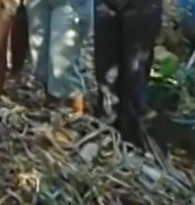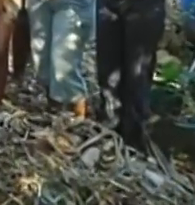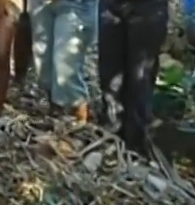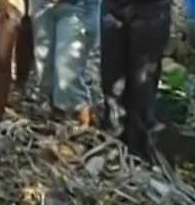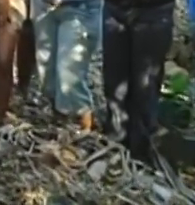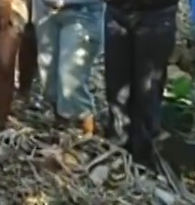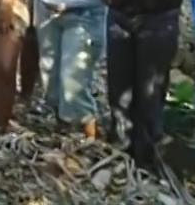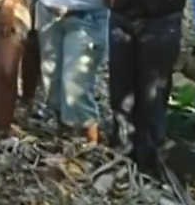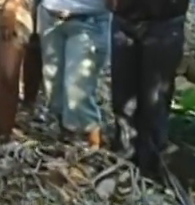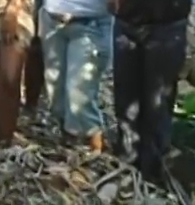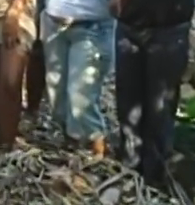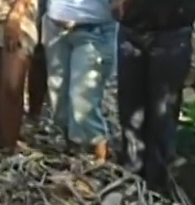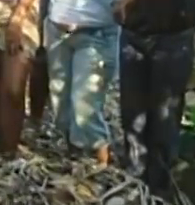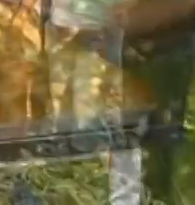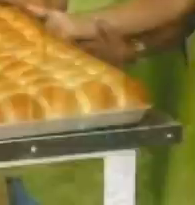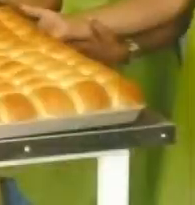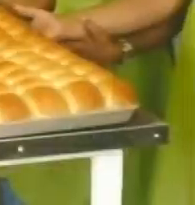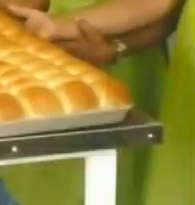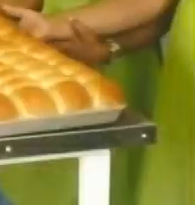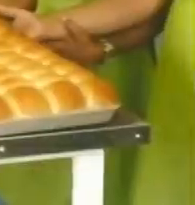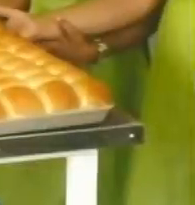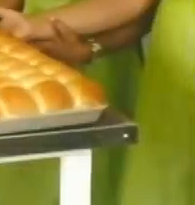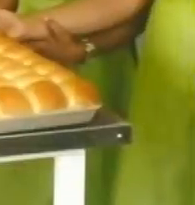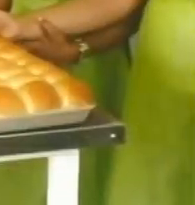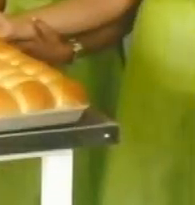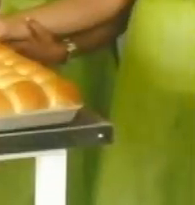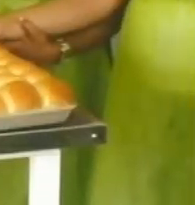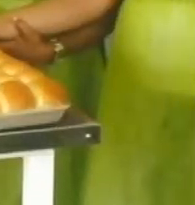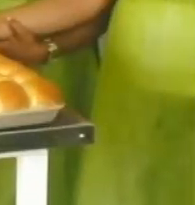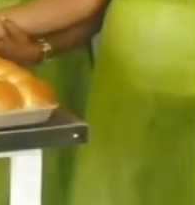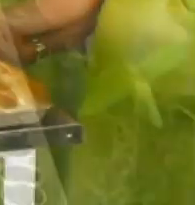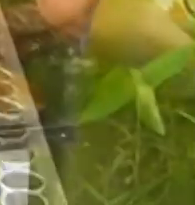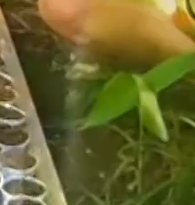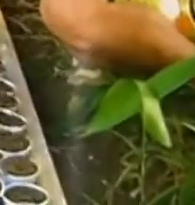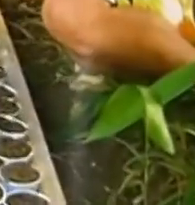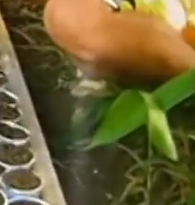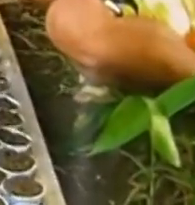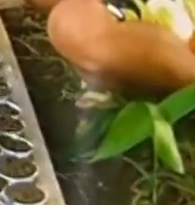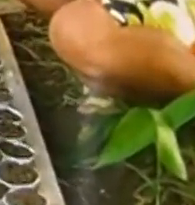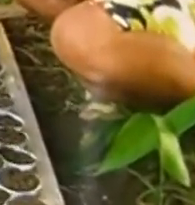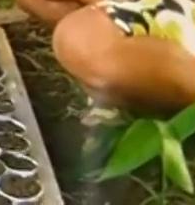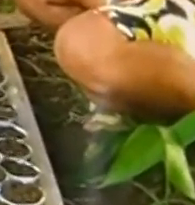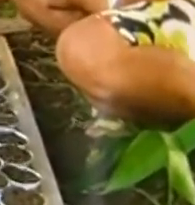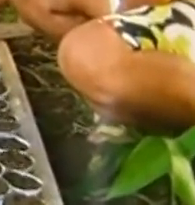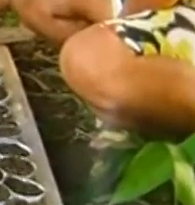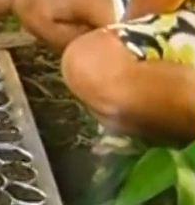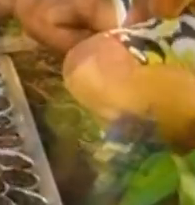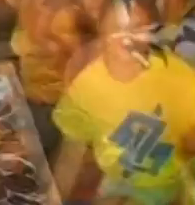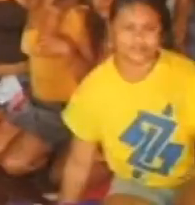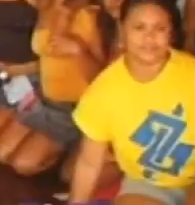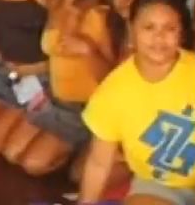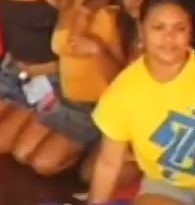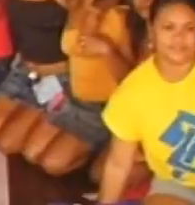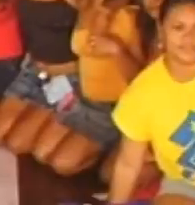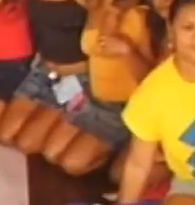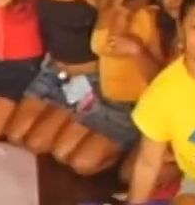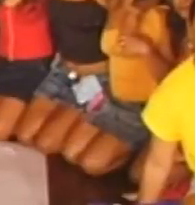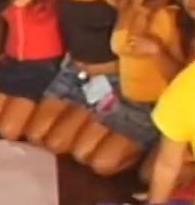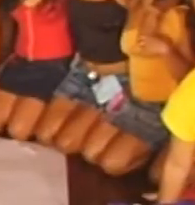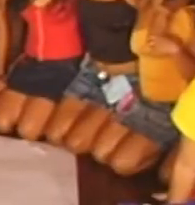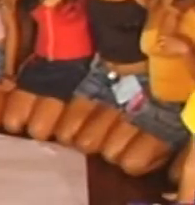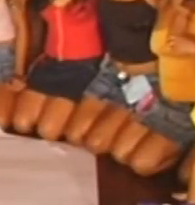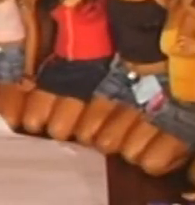da ação de governo para a inclusão social superação de desigualdades e conquista da Cidadania